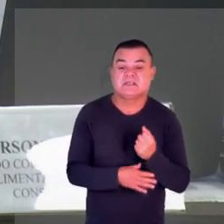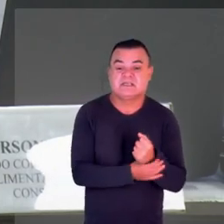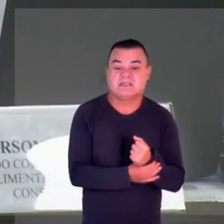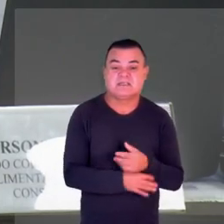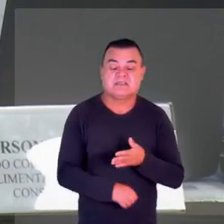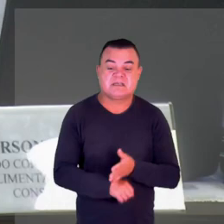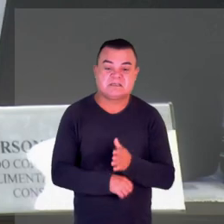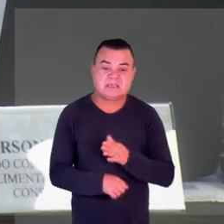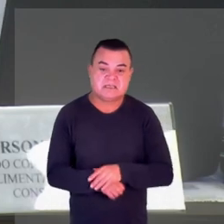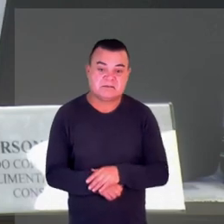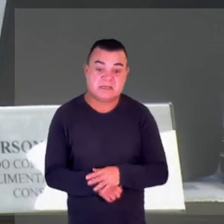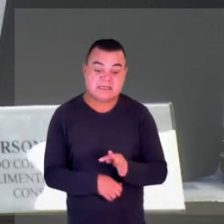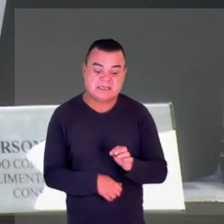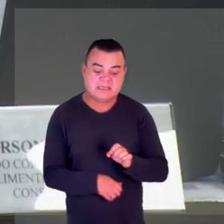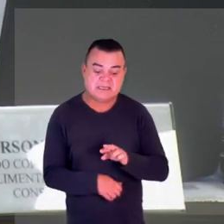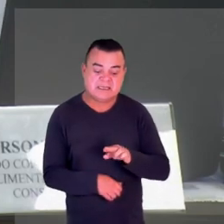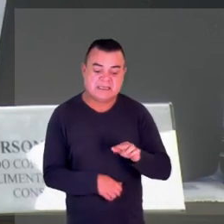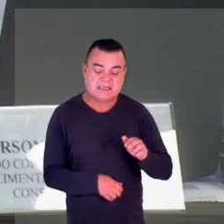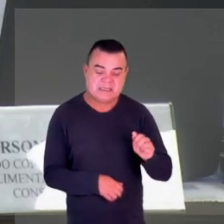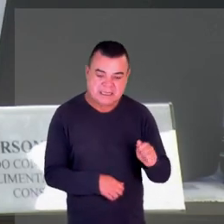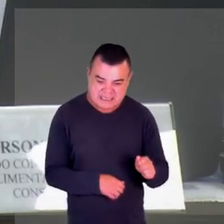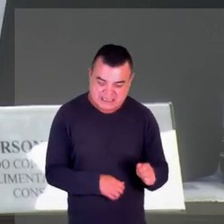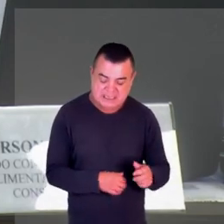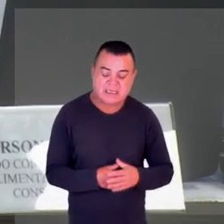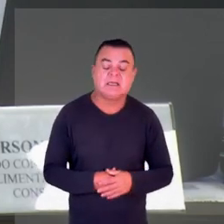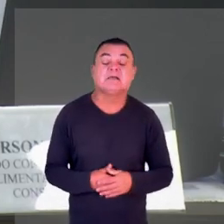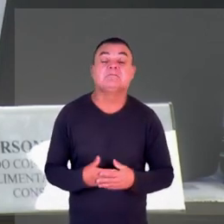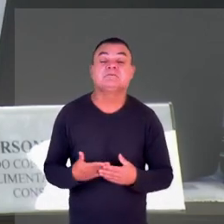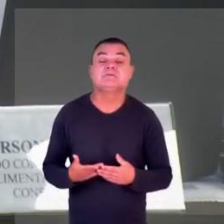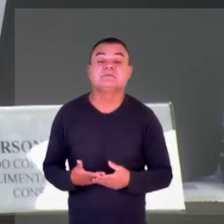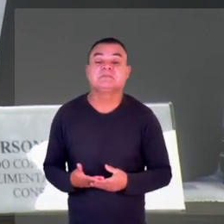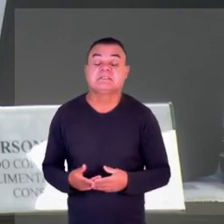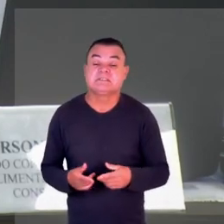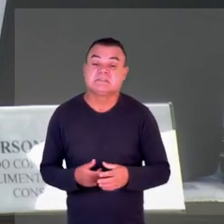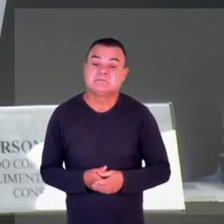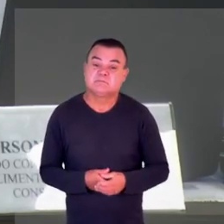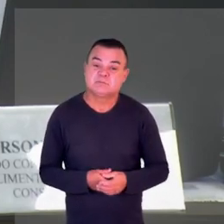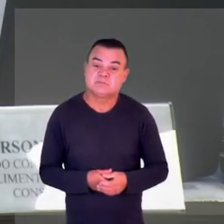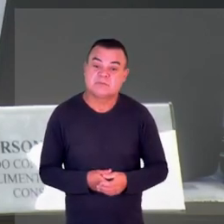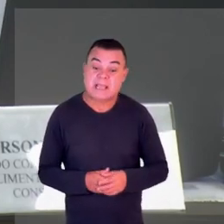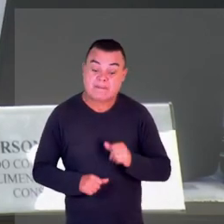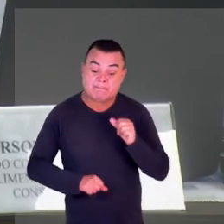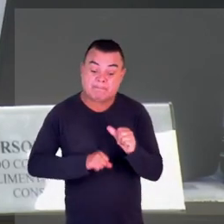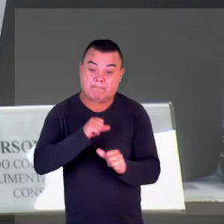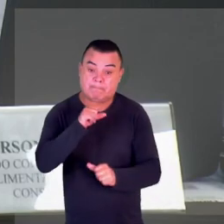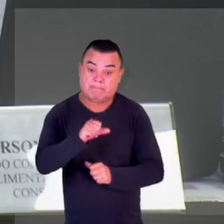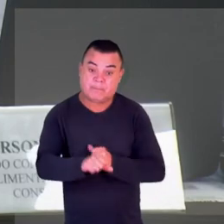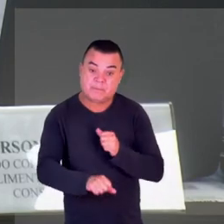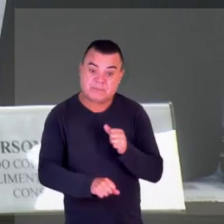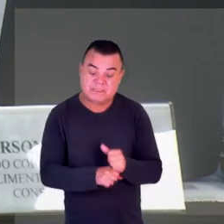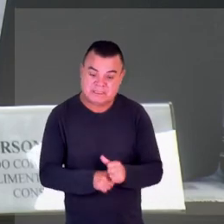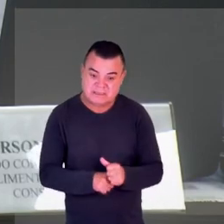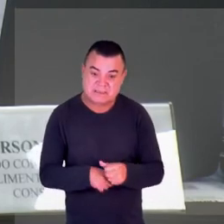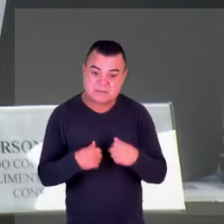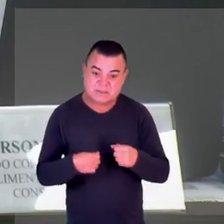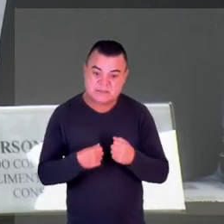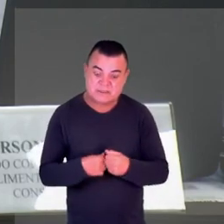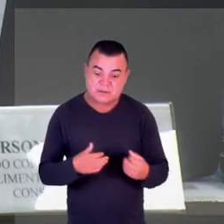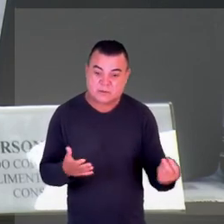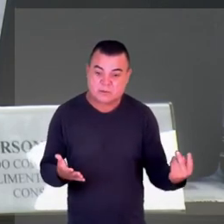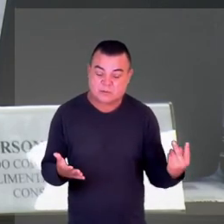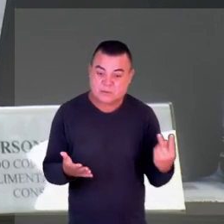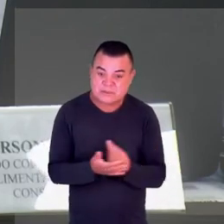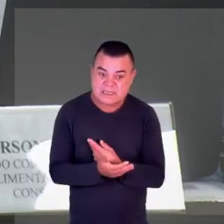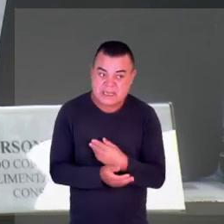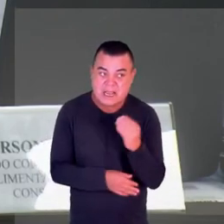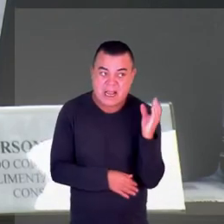acesso à Terra porque a concentração cada vez mais tá aposta ter a mudança é que tem que se dar de forma muito